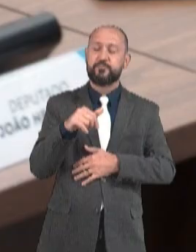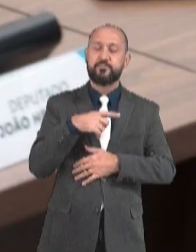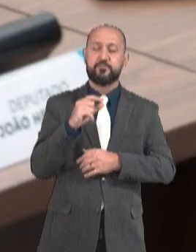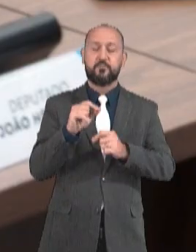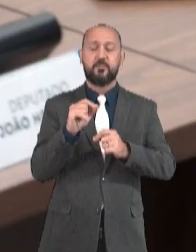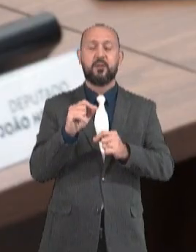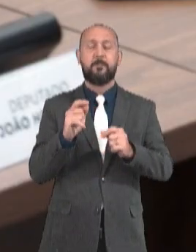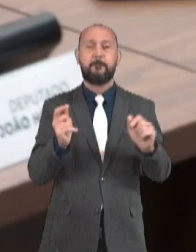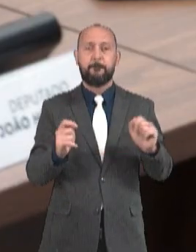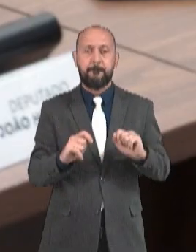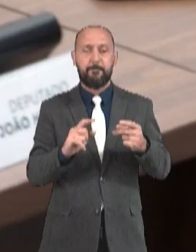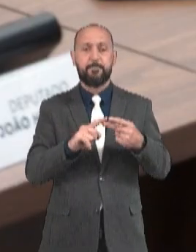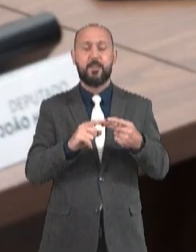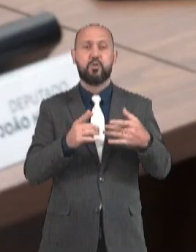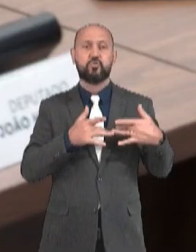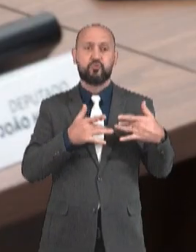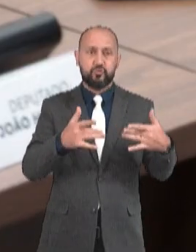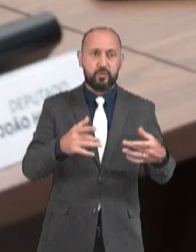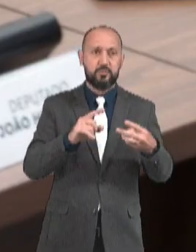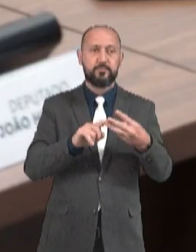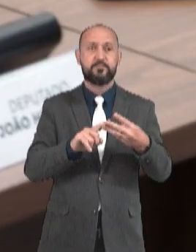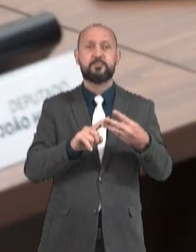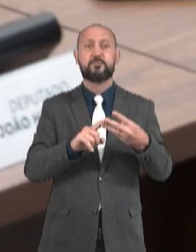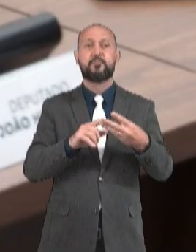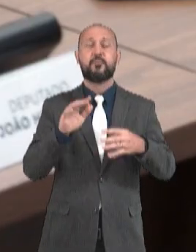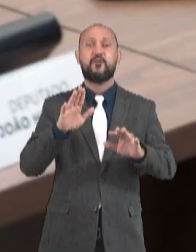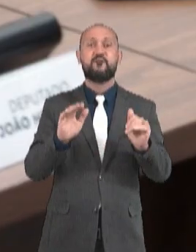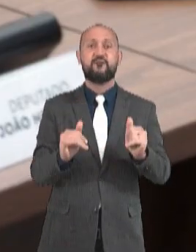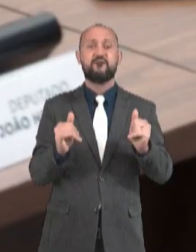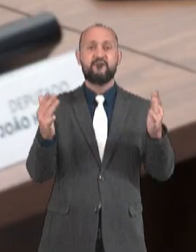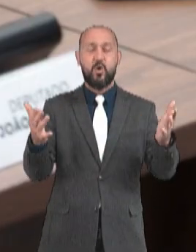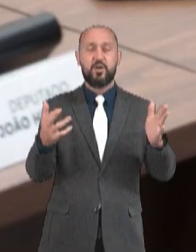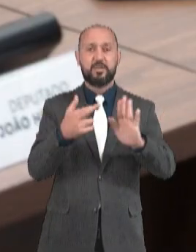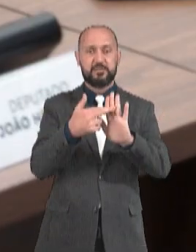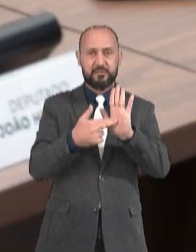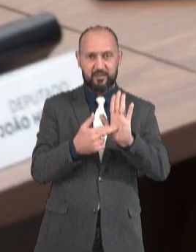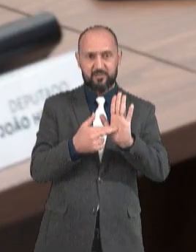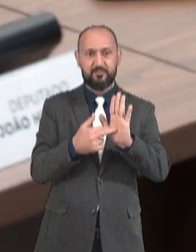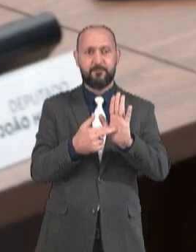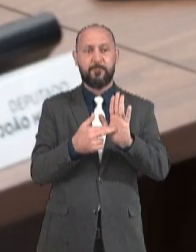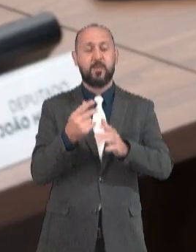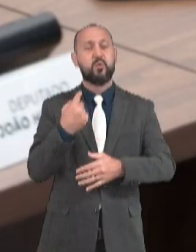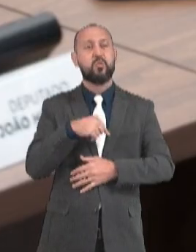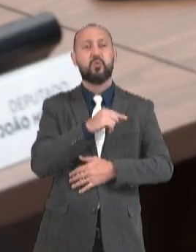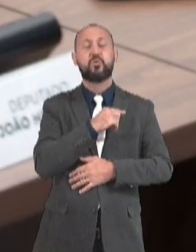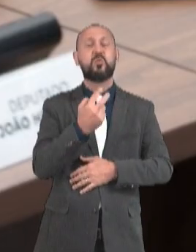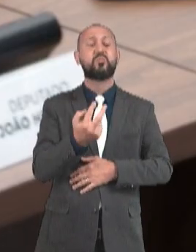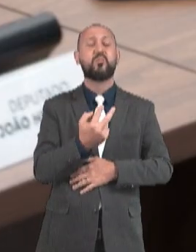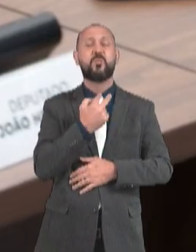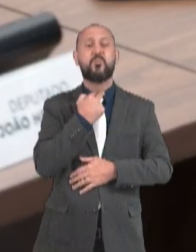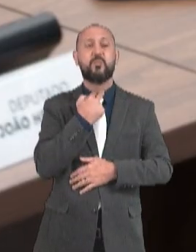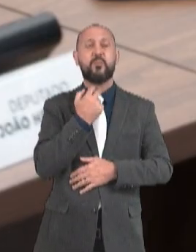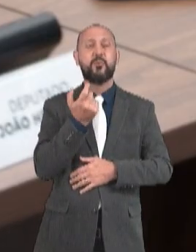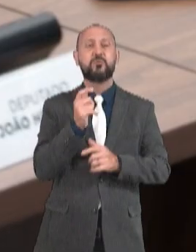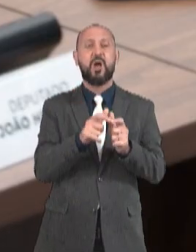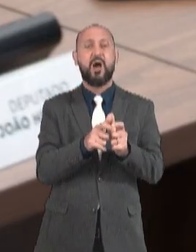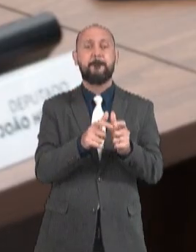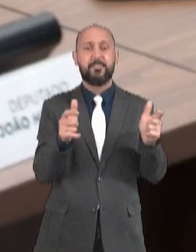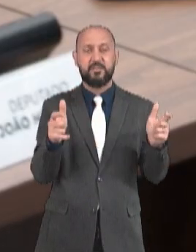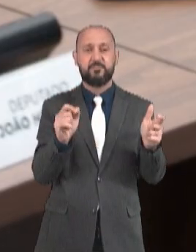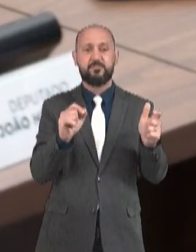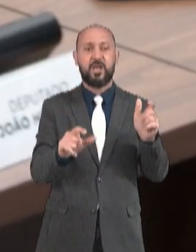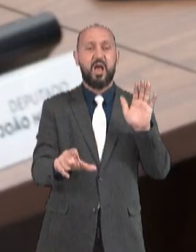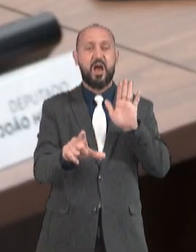são alternativas, solidárias, de maneira que, fora desse diploma, nós não poderíamos